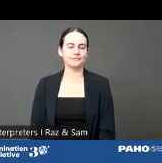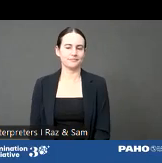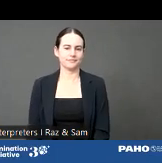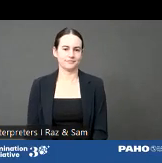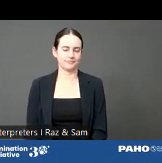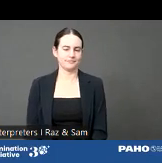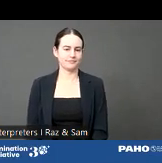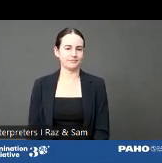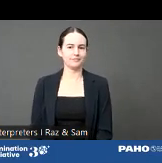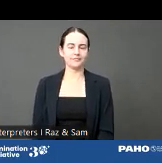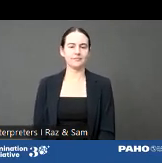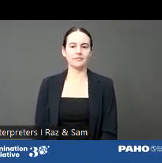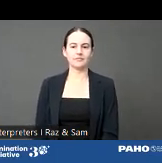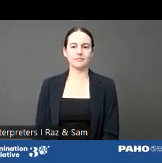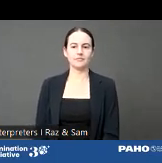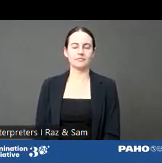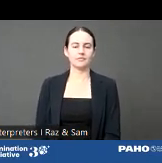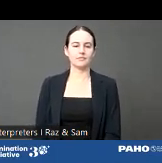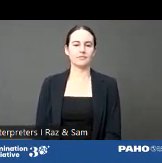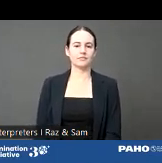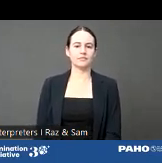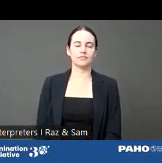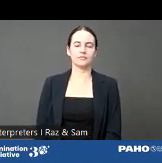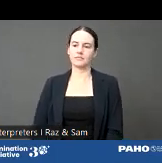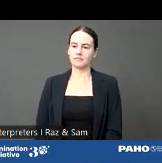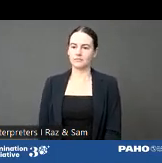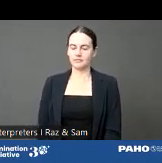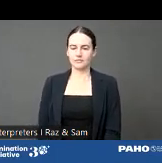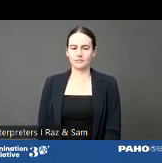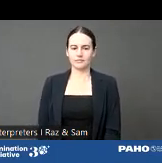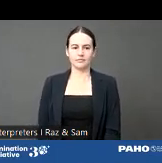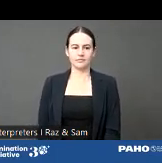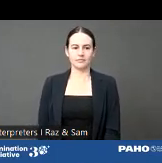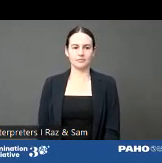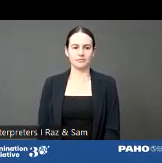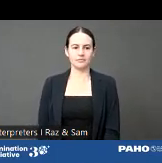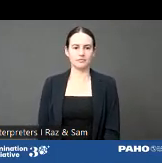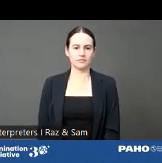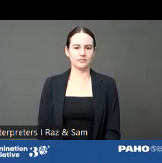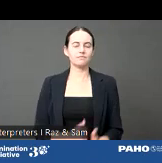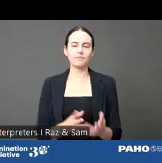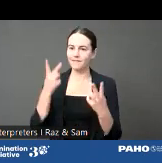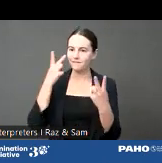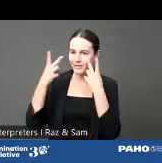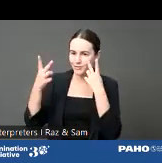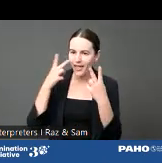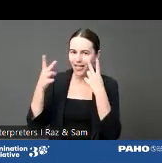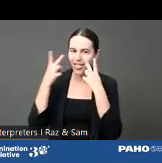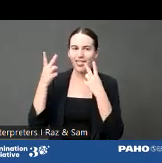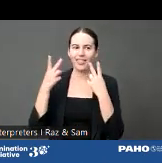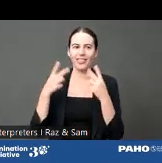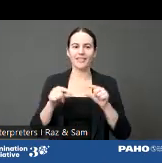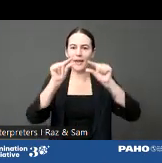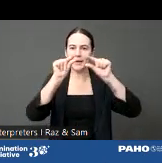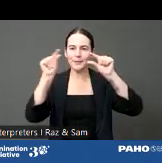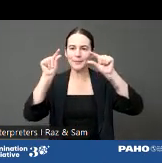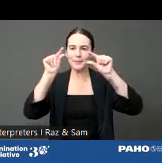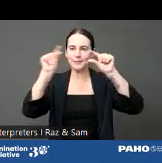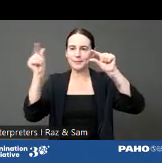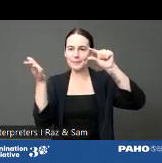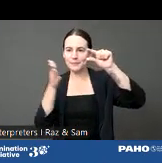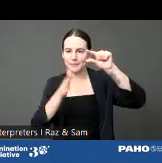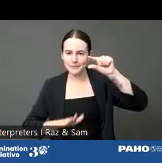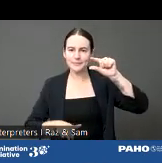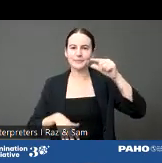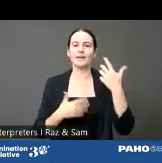Estados-membros, e encontramos também algumas visualizações que resumem melhor a situação. Vocês podem ver a lista